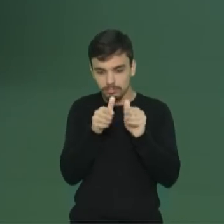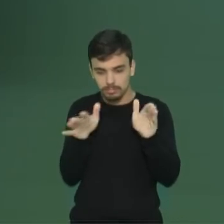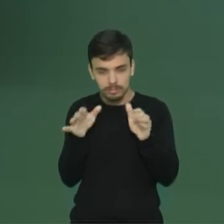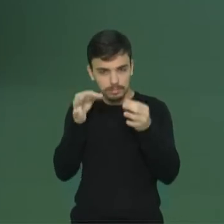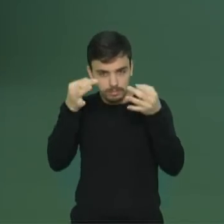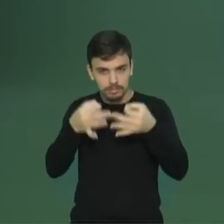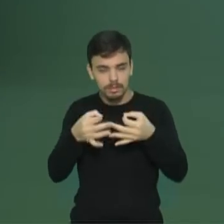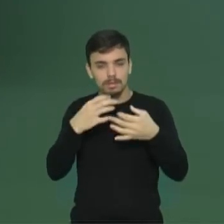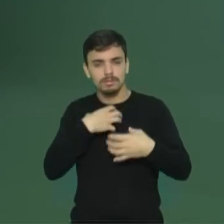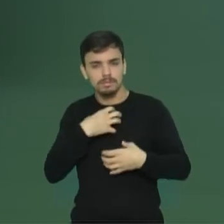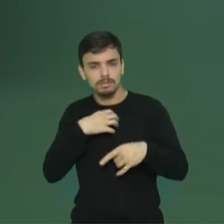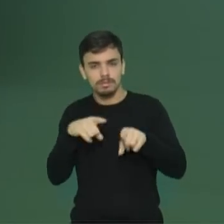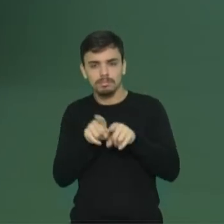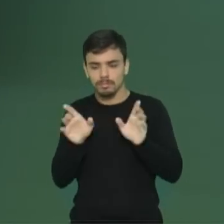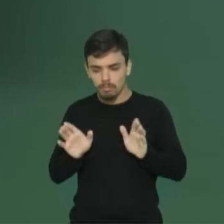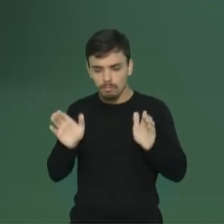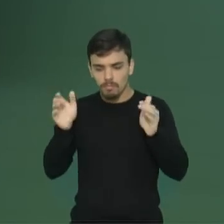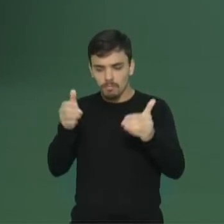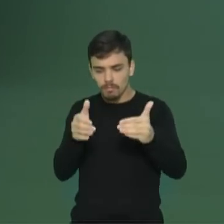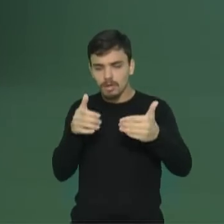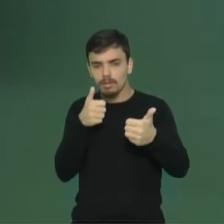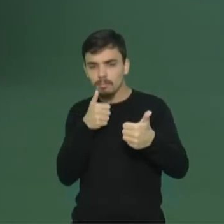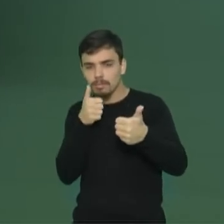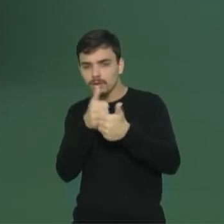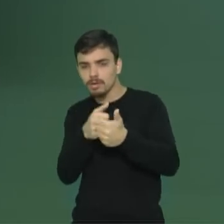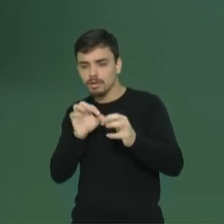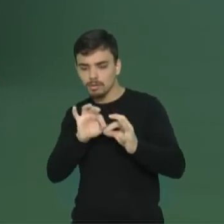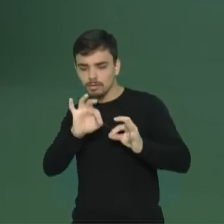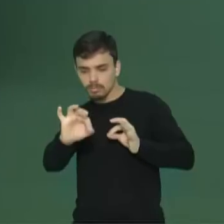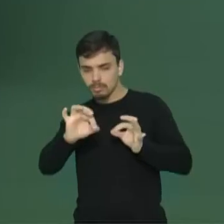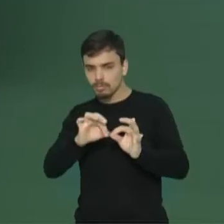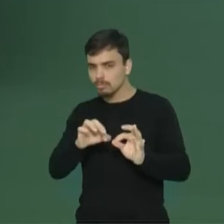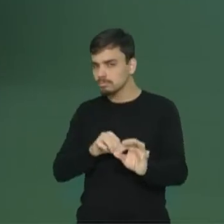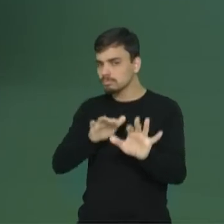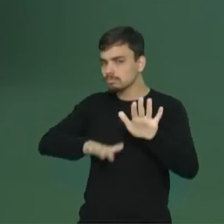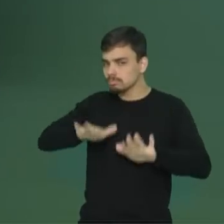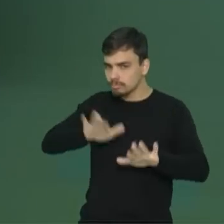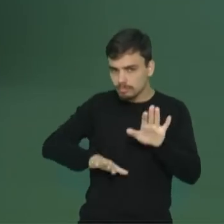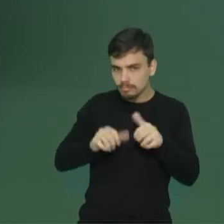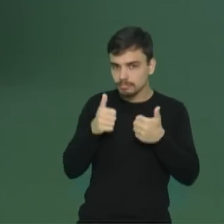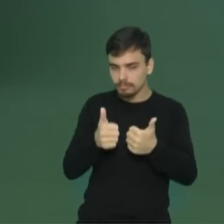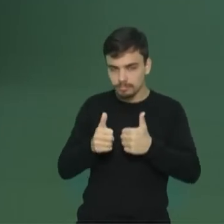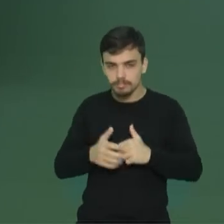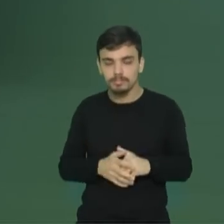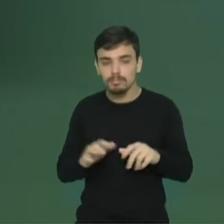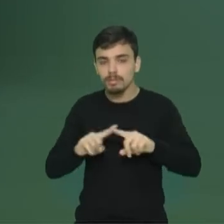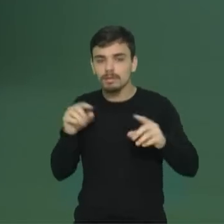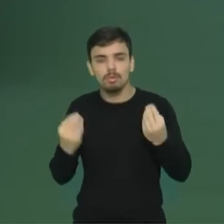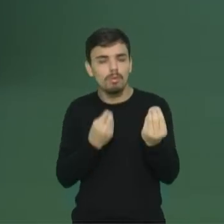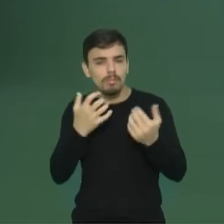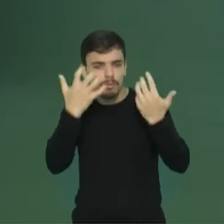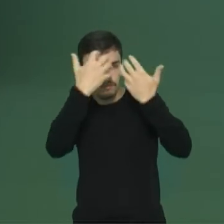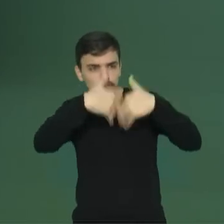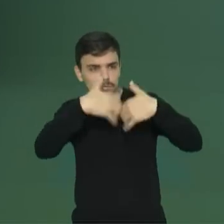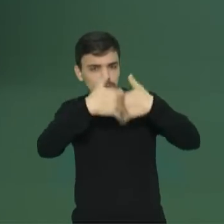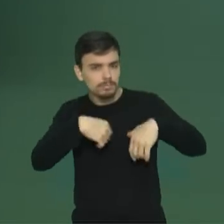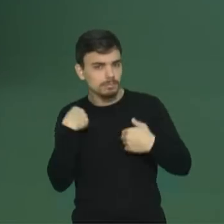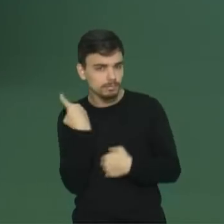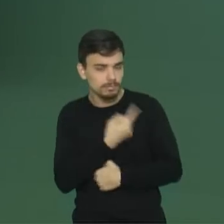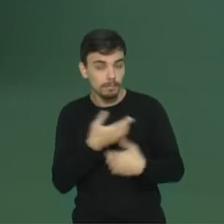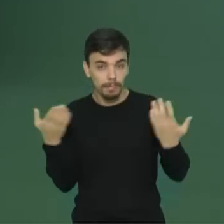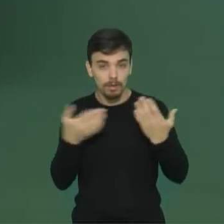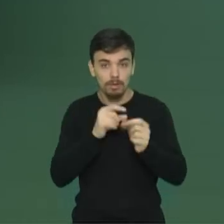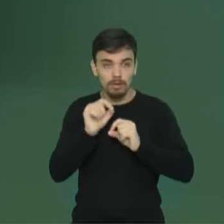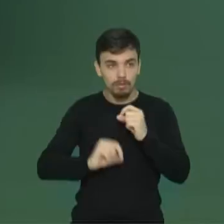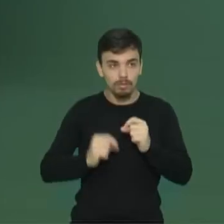sensor. Tem a questão do foco, porque eu estou mais perto, às vezes eu estou mais longe, e assim vai. Como isso funciona em nós? Então vamos